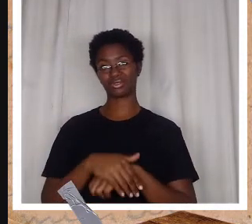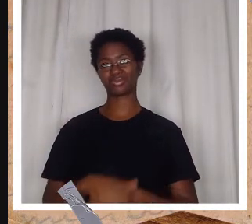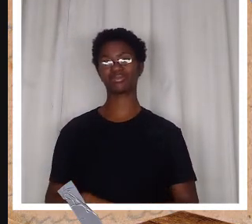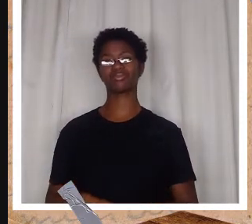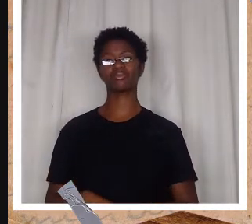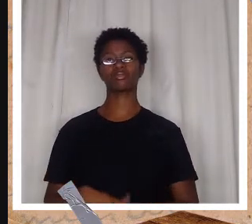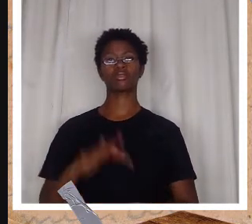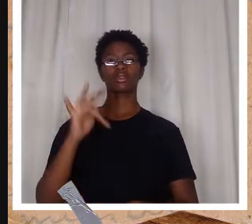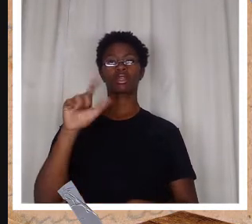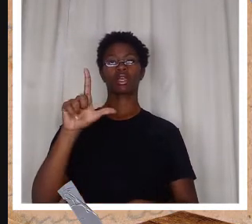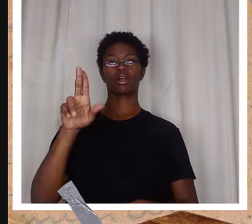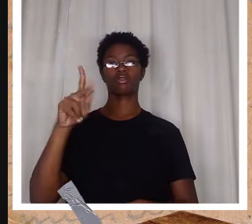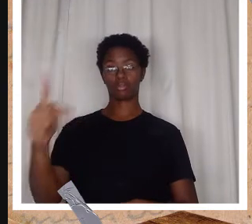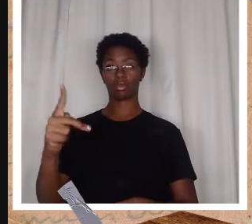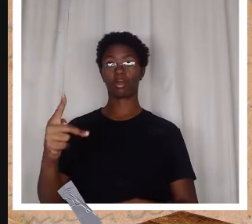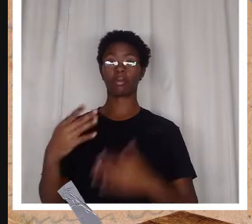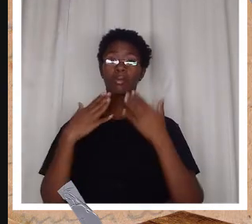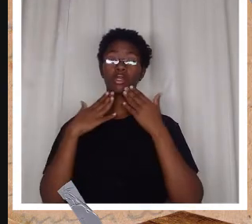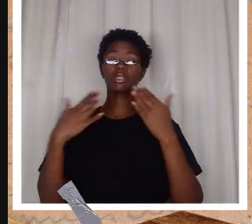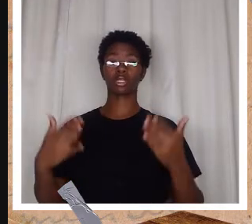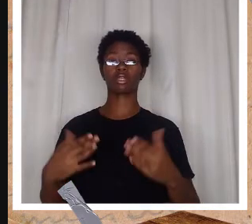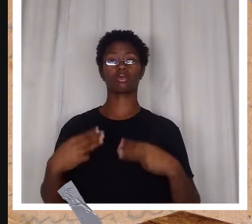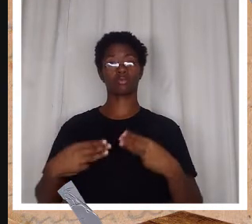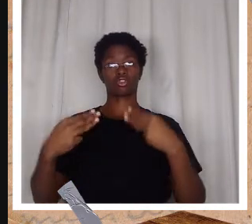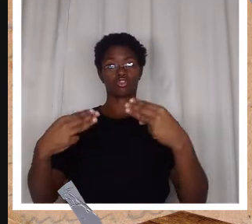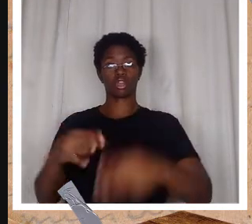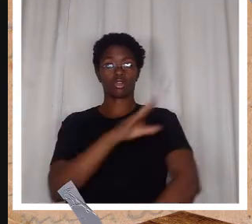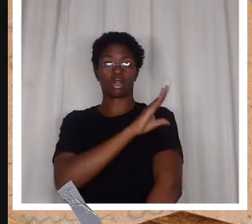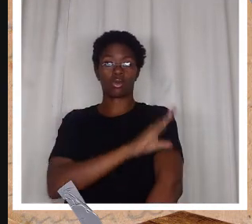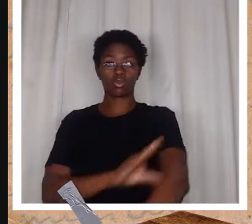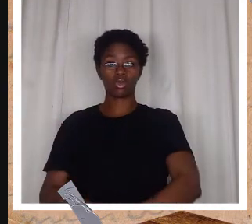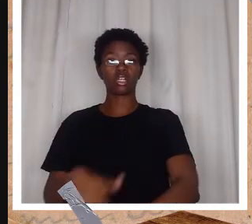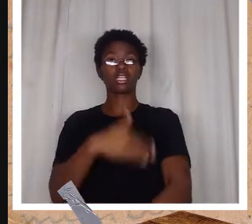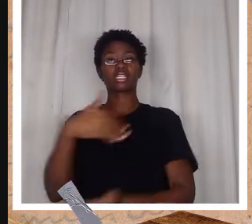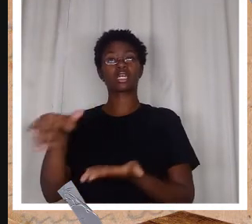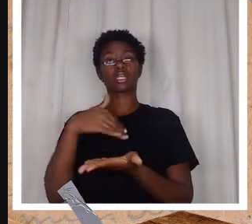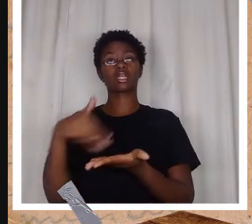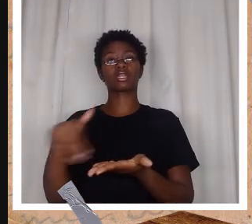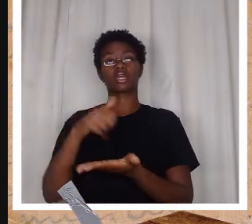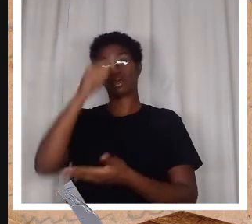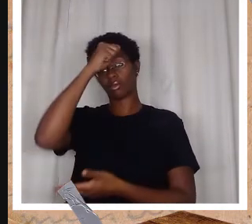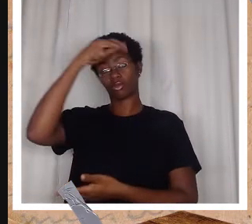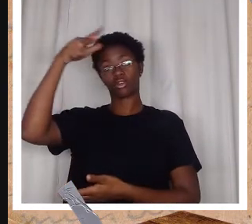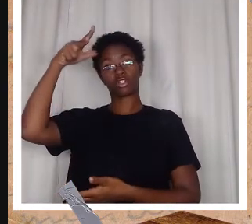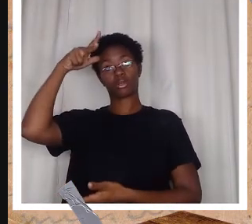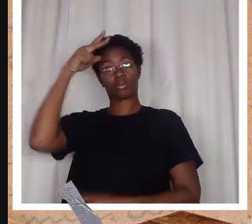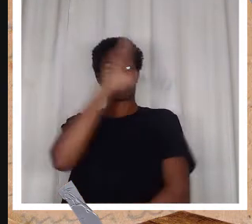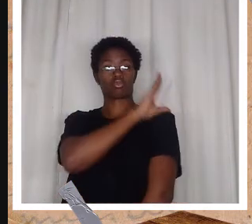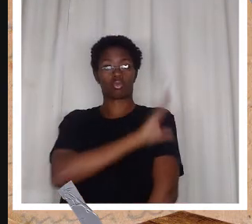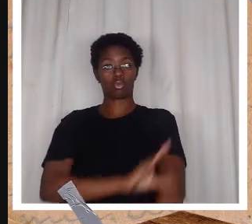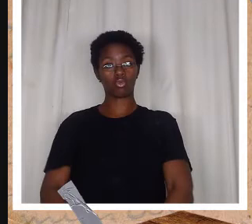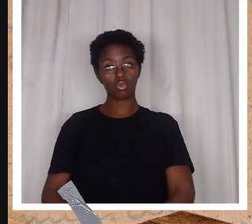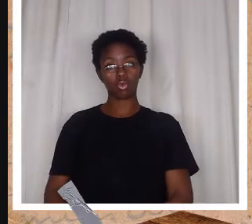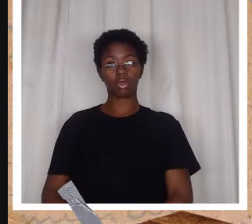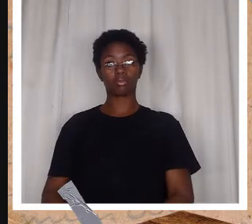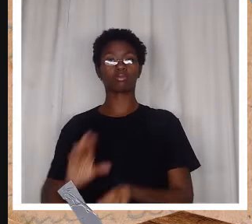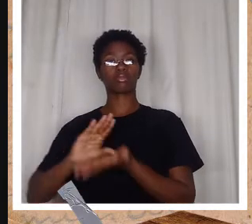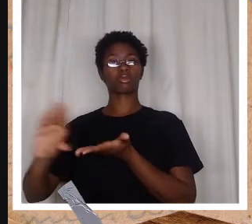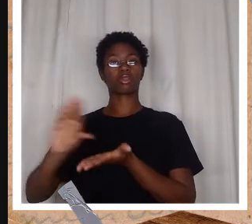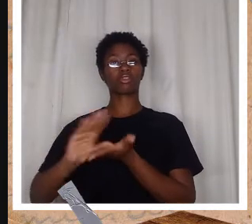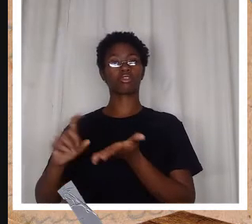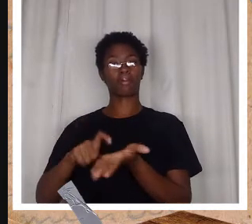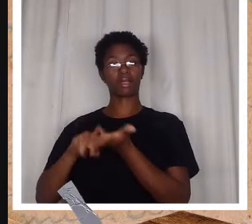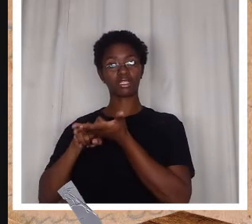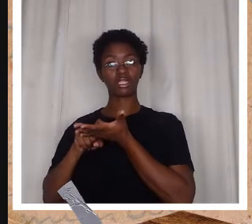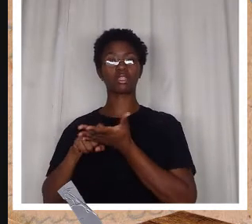Cidadania, Prefeitura da cidade do Rio de Janeiro, Secretaria Municipal de Cultura. Patrocínio Globo, por